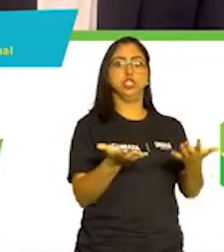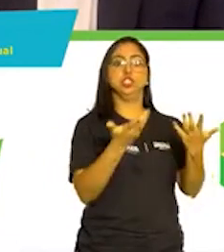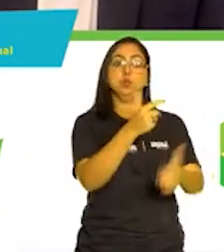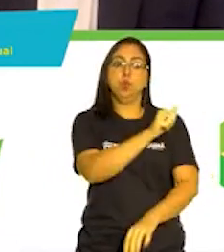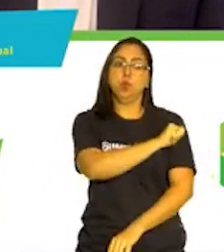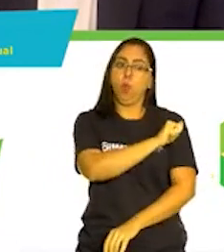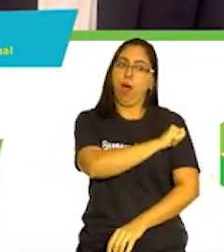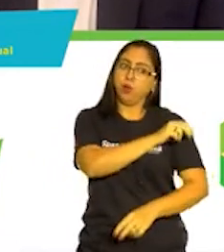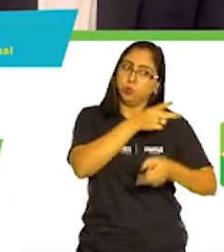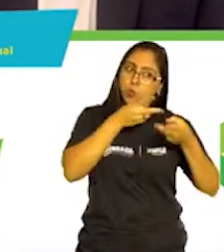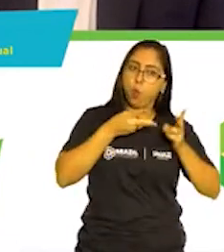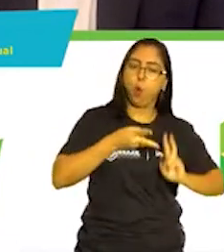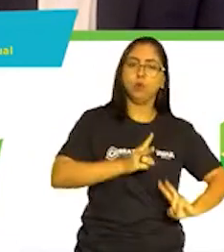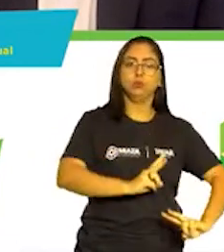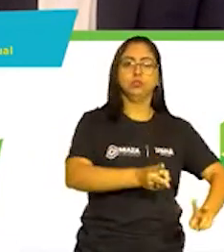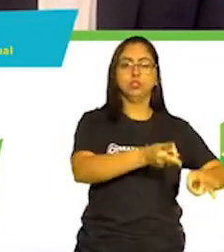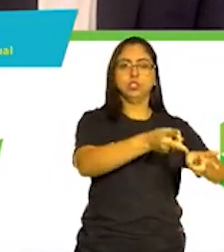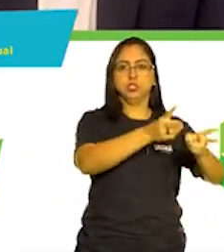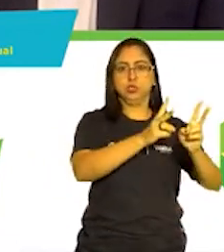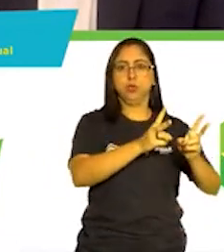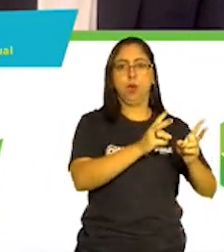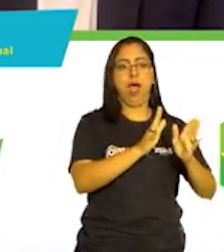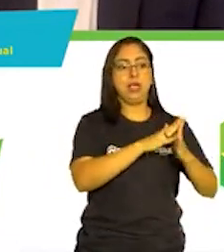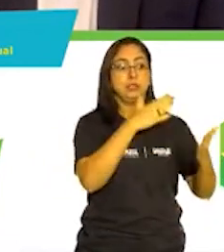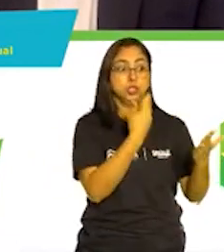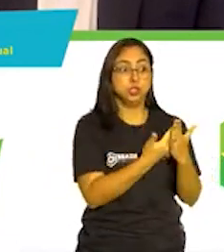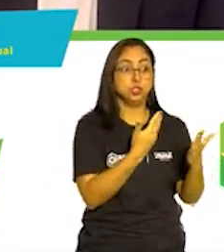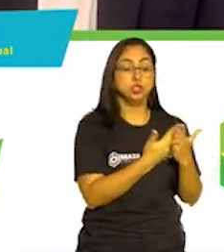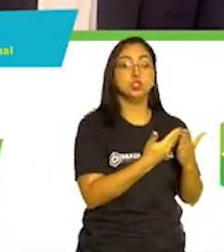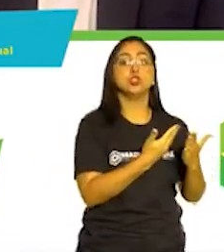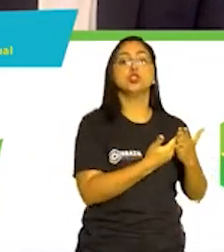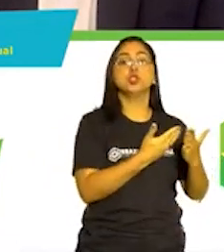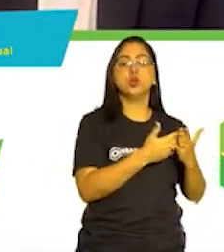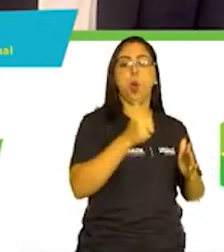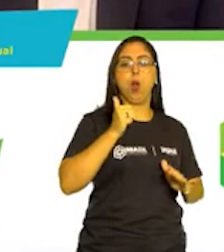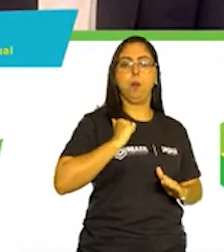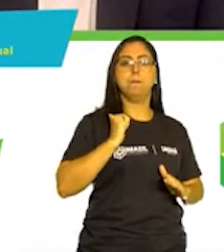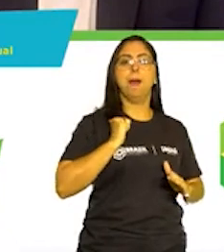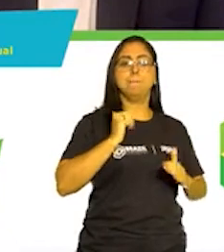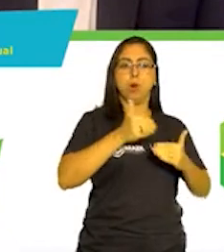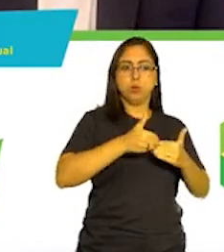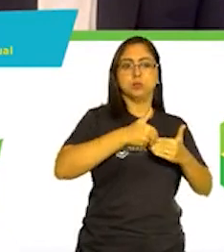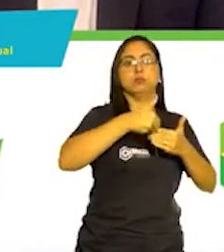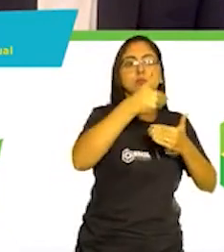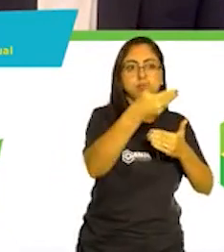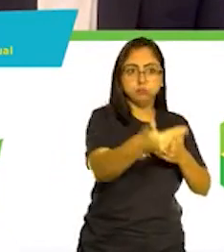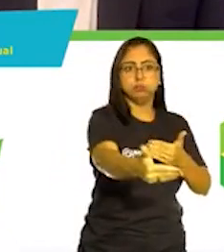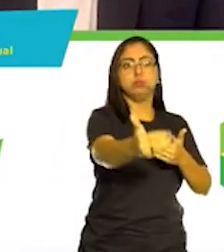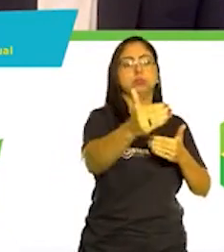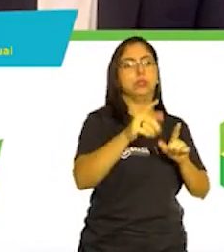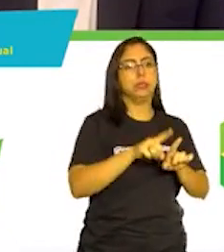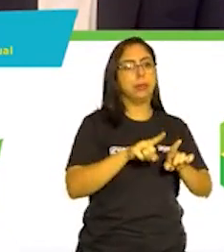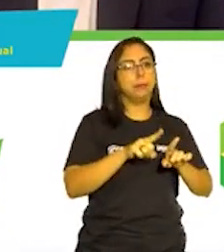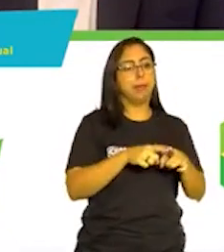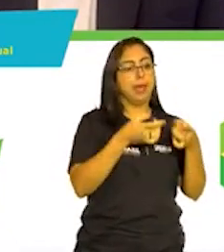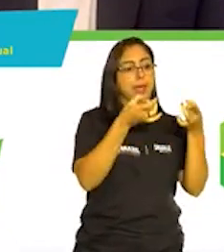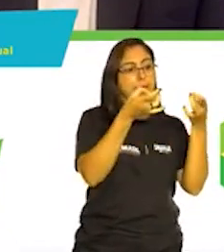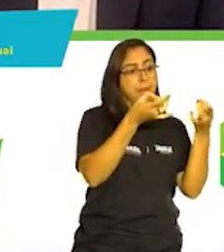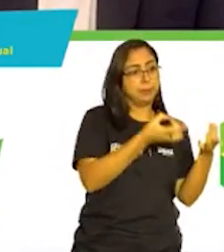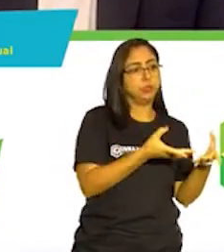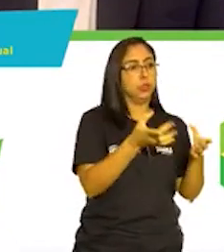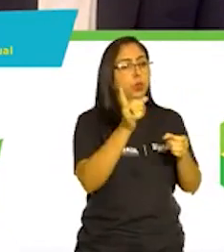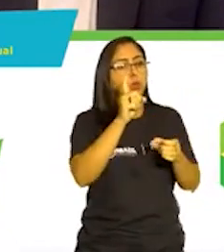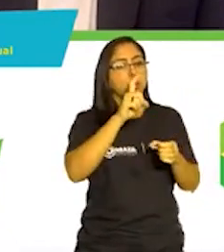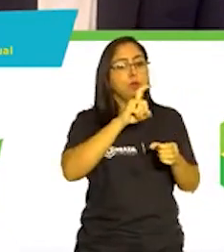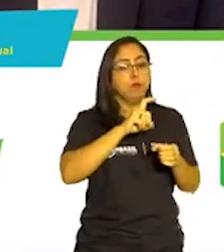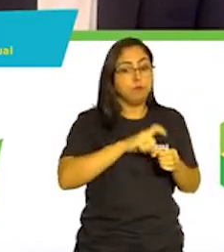já com uma bolsa de estudos. Você tem um seguro, né, e entradas e saídas no programa de assistência,